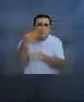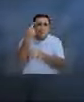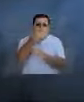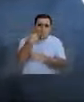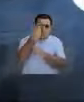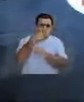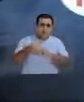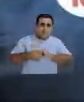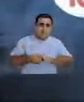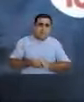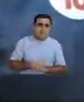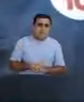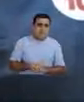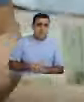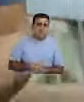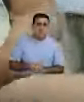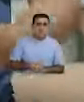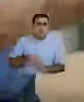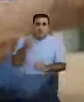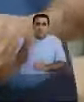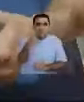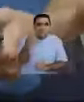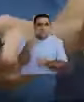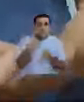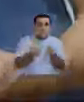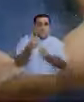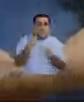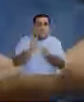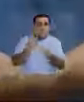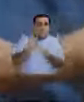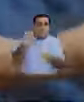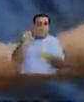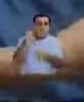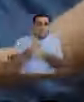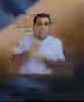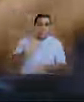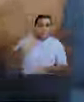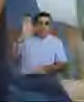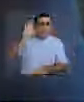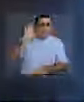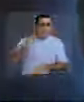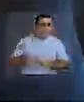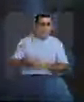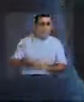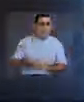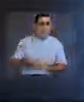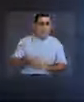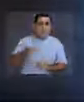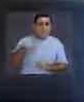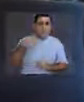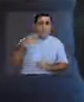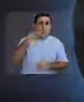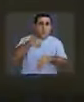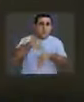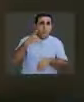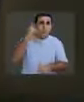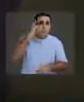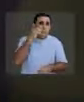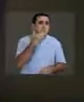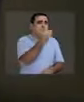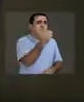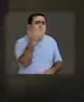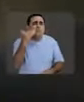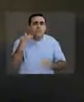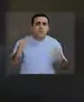horas. Eu não tinha outra coisa a fazer além de parar a minha campanha. Como deputado, apelei às autoridades